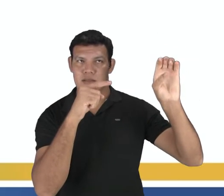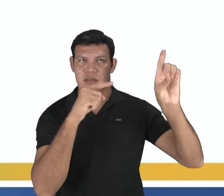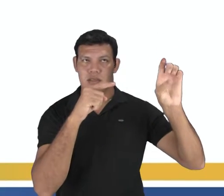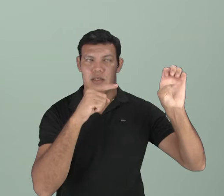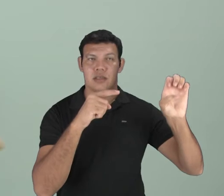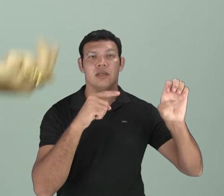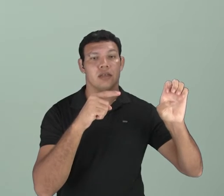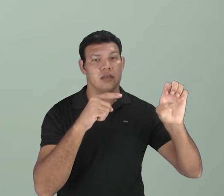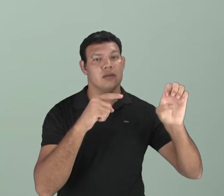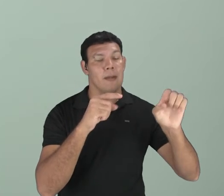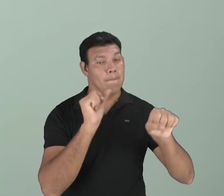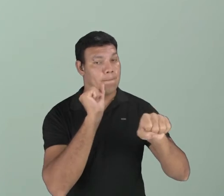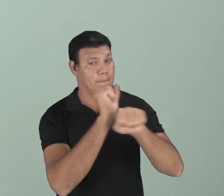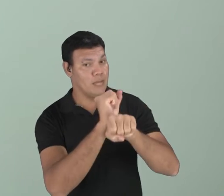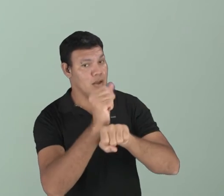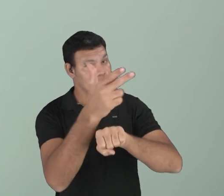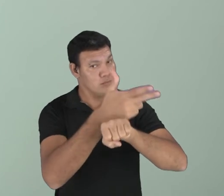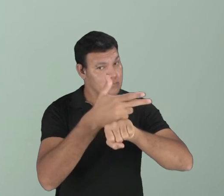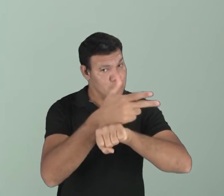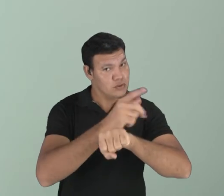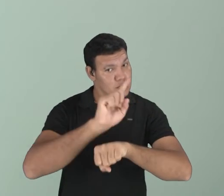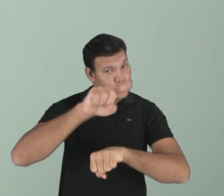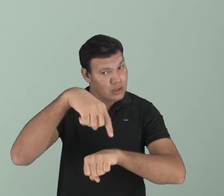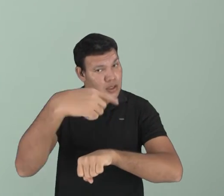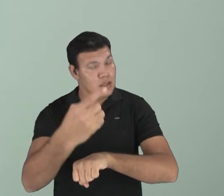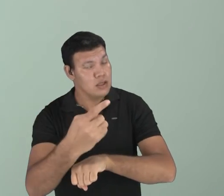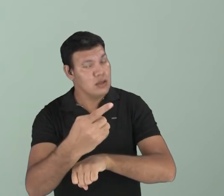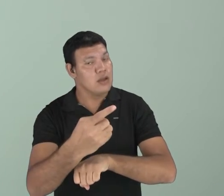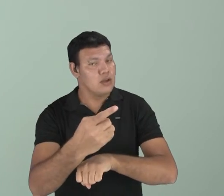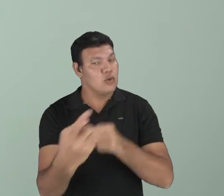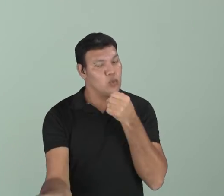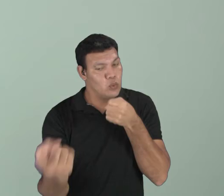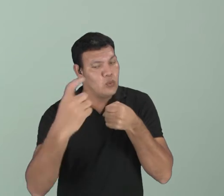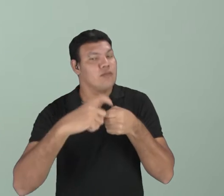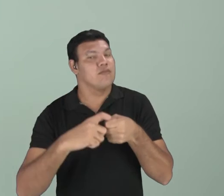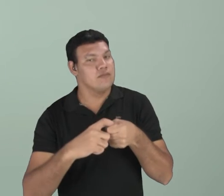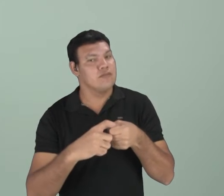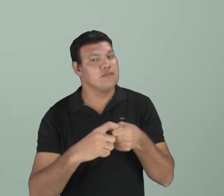tentem sozinhos aí Venham conferir comigo beleza